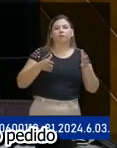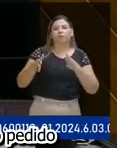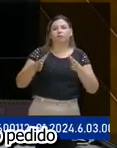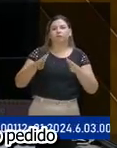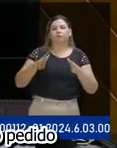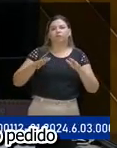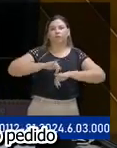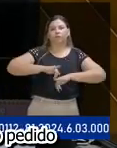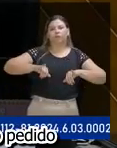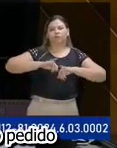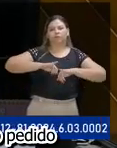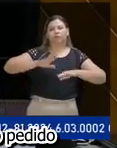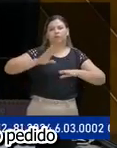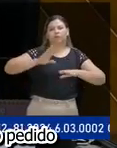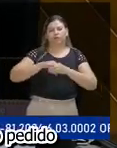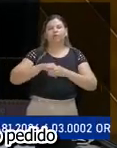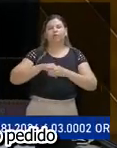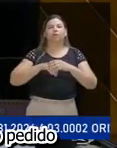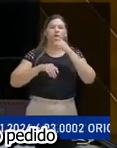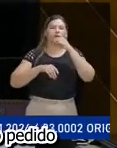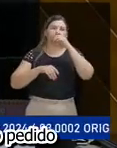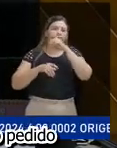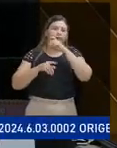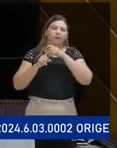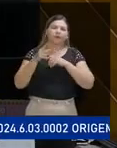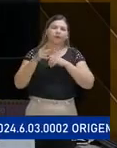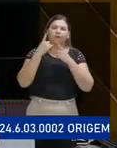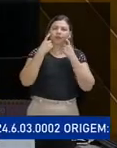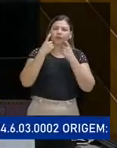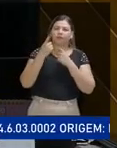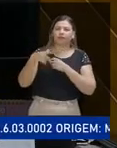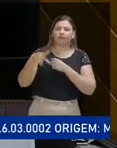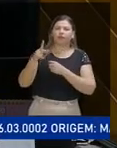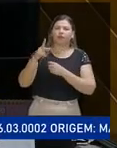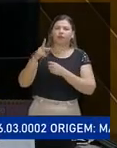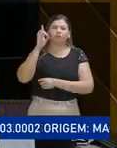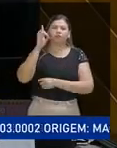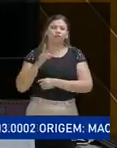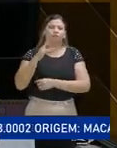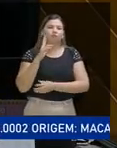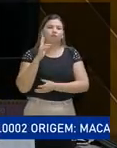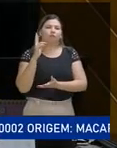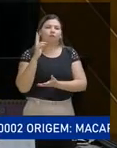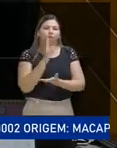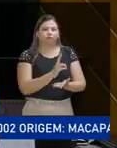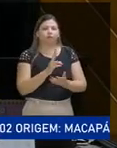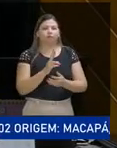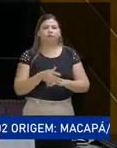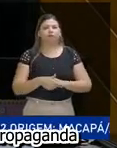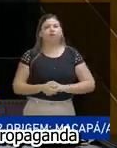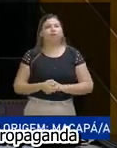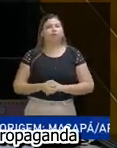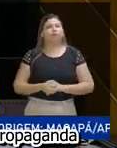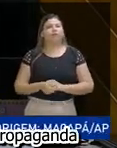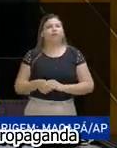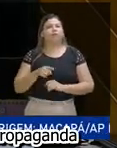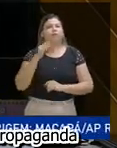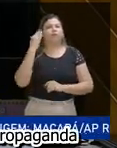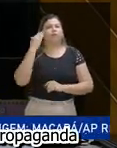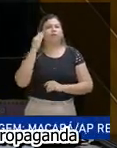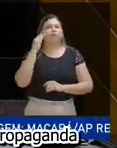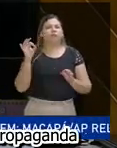a perda superveniente do interesse quanto ao pedido do direito de resposta. A lógica por trás disso é que, com o